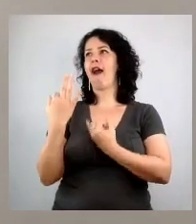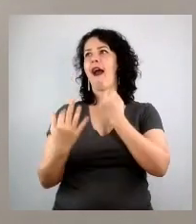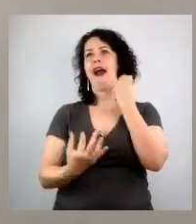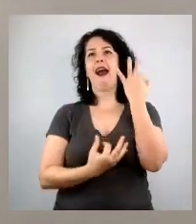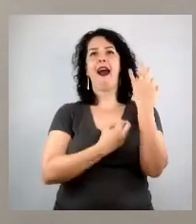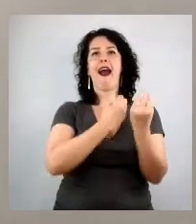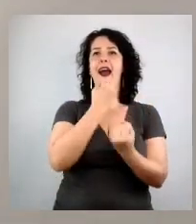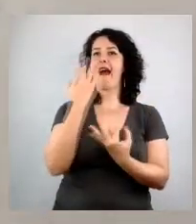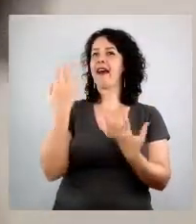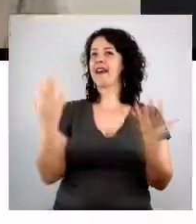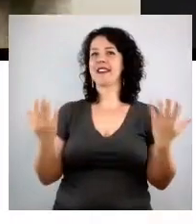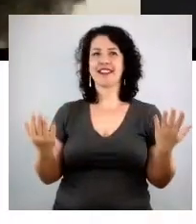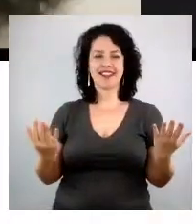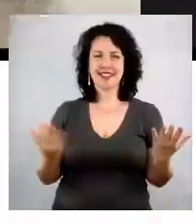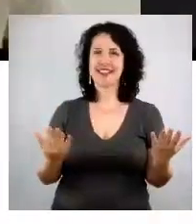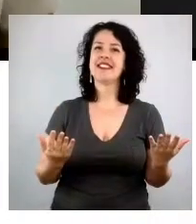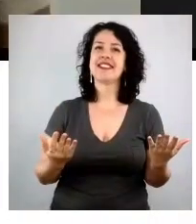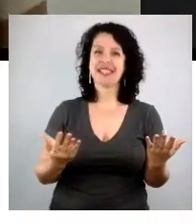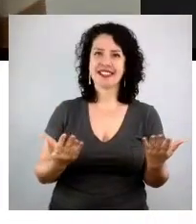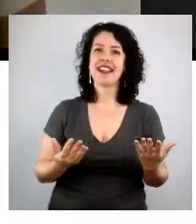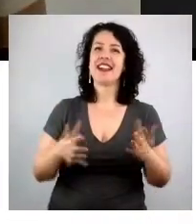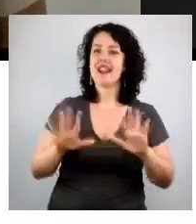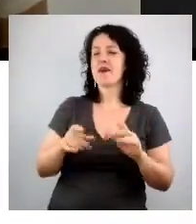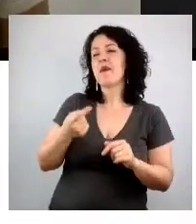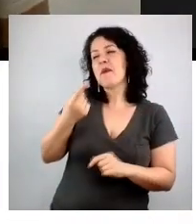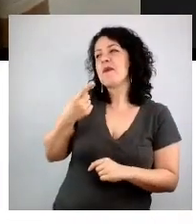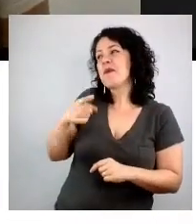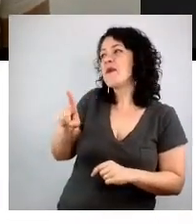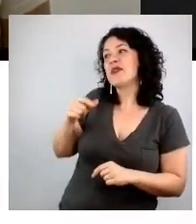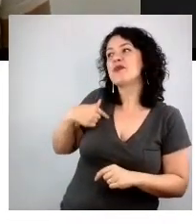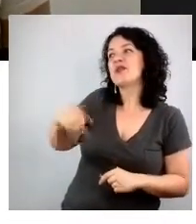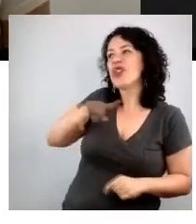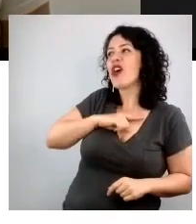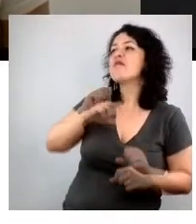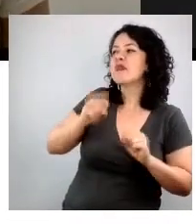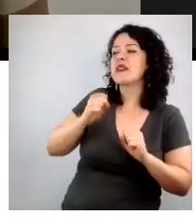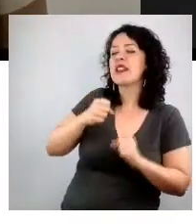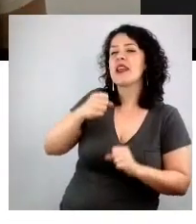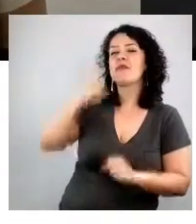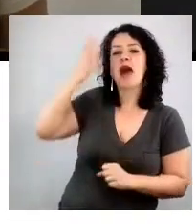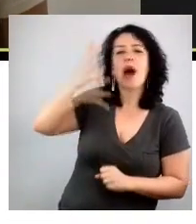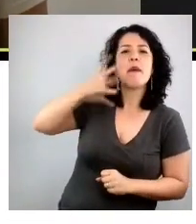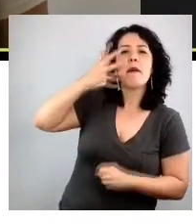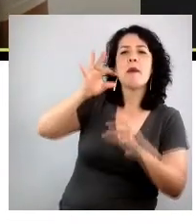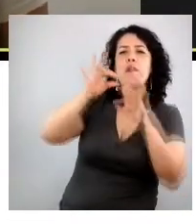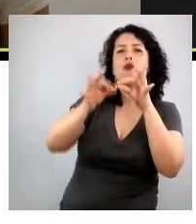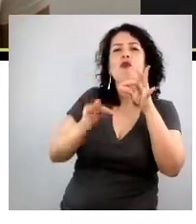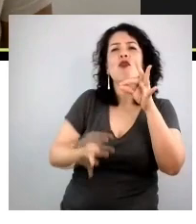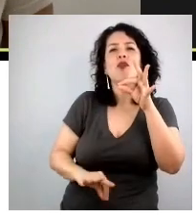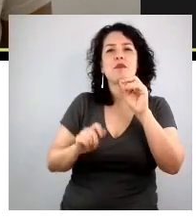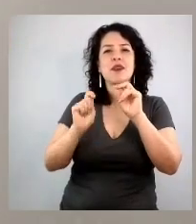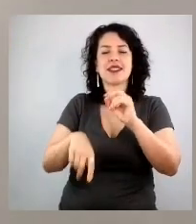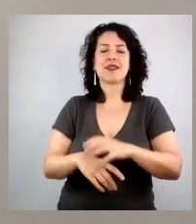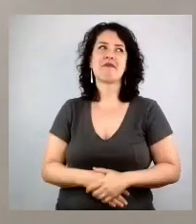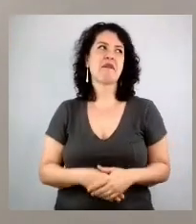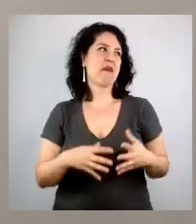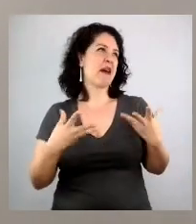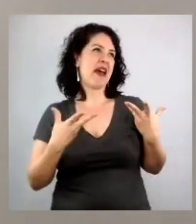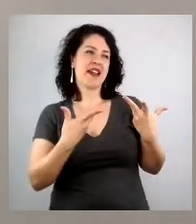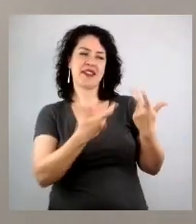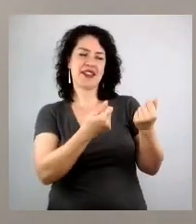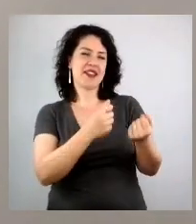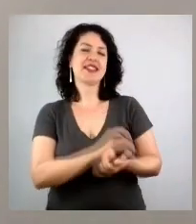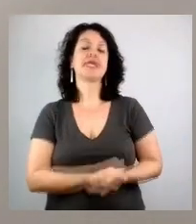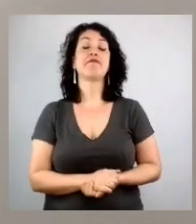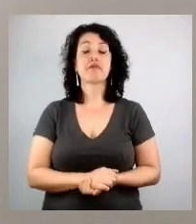até o final do dia, a gente é a última. A gente é a última, meu amor. Eu fico aqui até amanhã te ouvindo. Pode falar. Maravilhosa. Mas então, eu sou